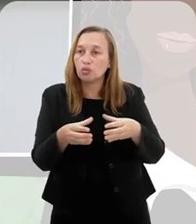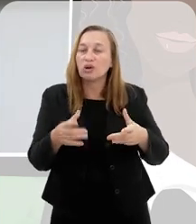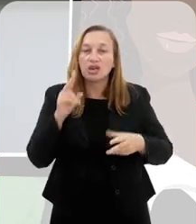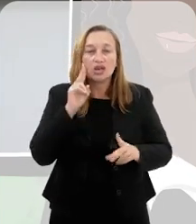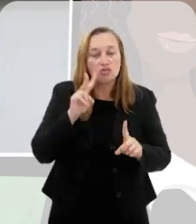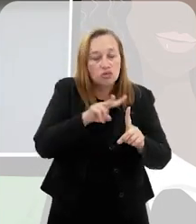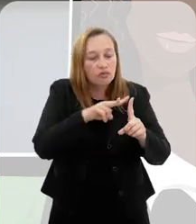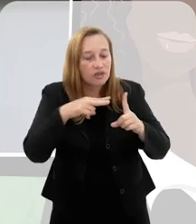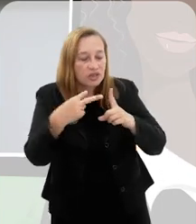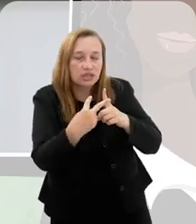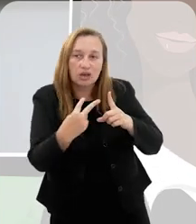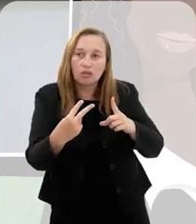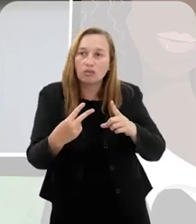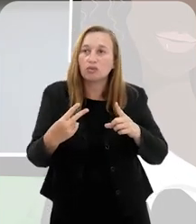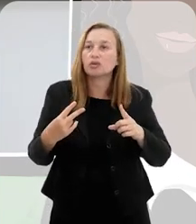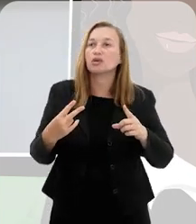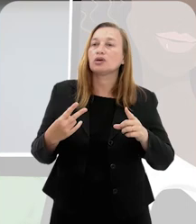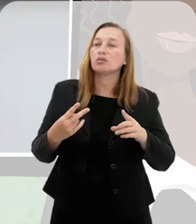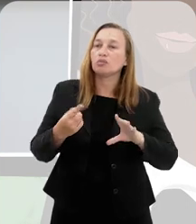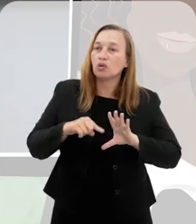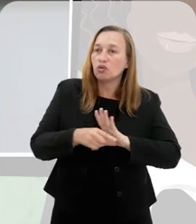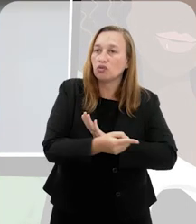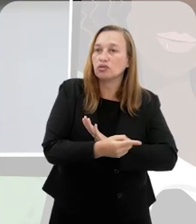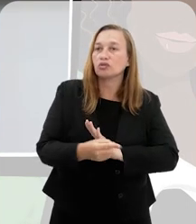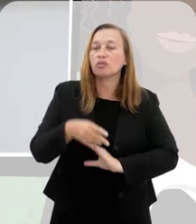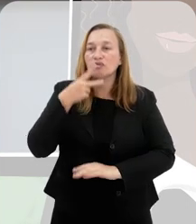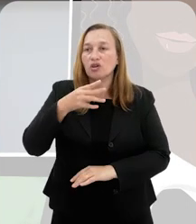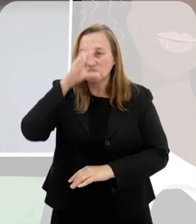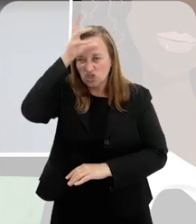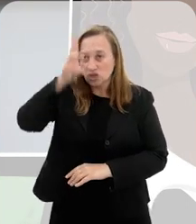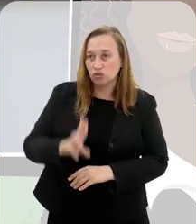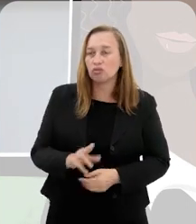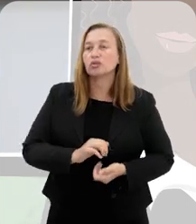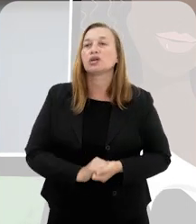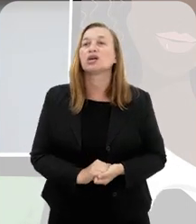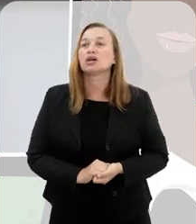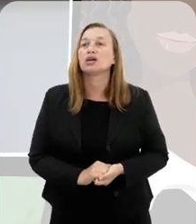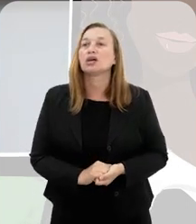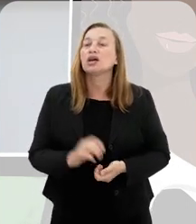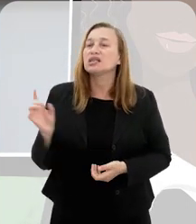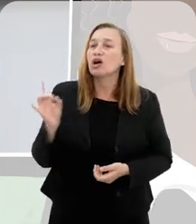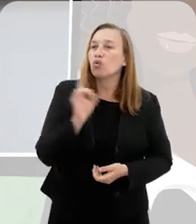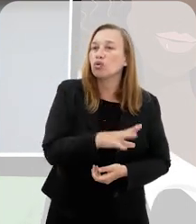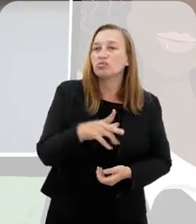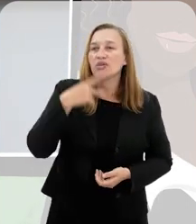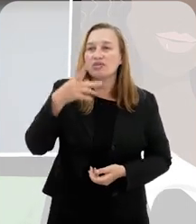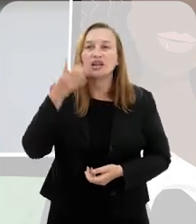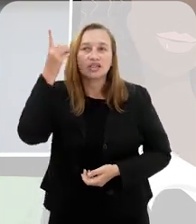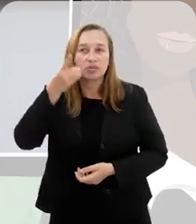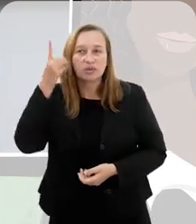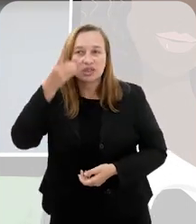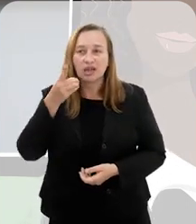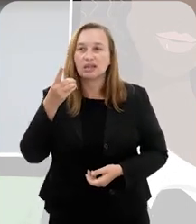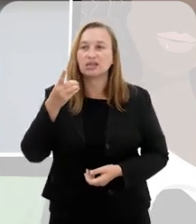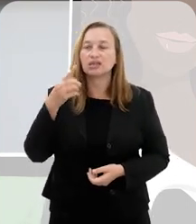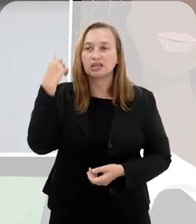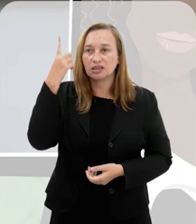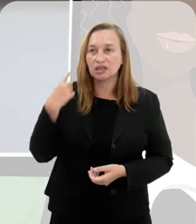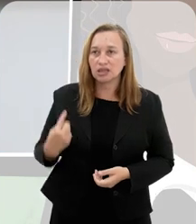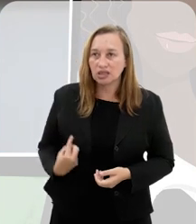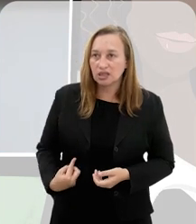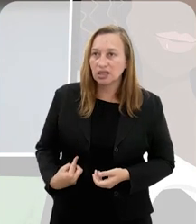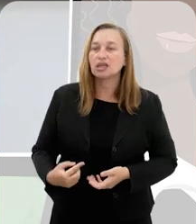esse olhar específico, esse olhar recortado, como disse bem a Tia Ju. Aí, pegando essa sua última